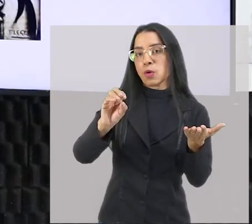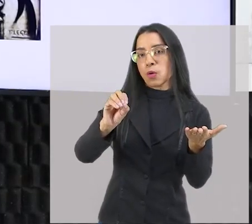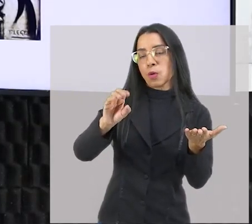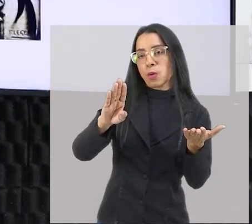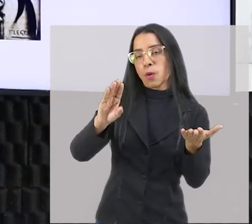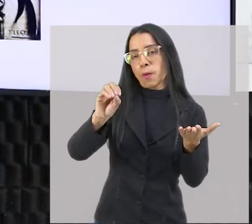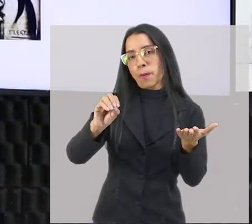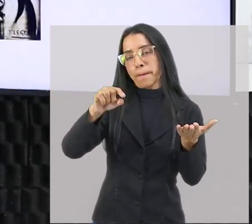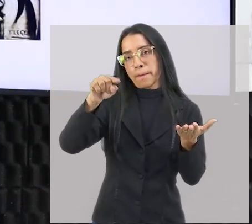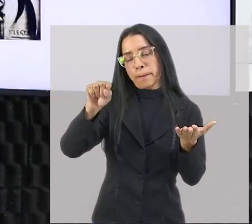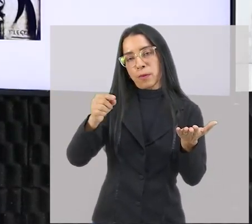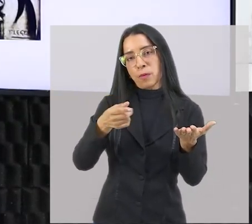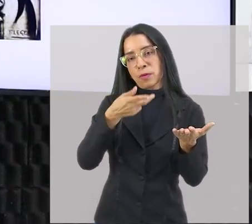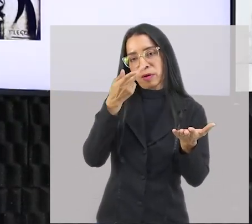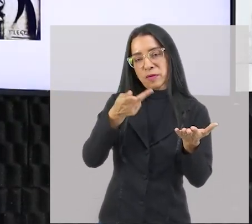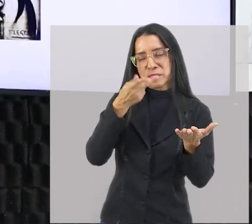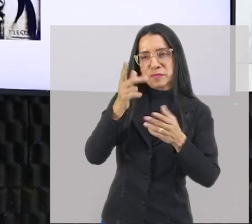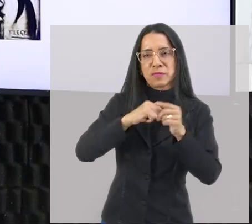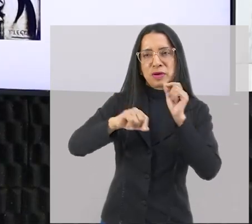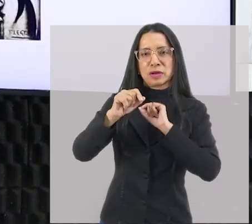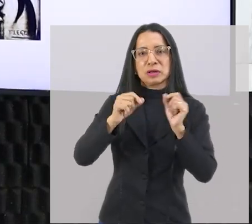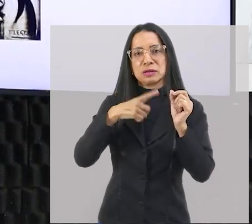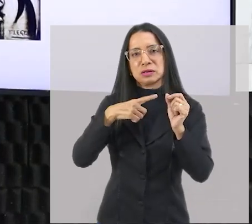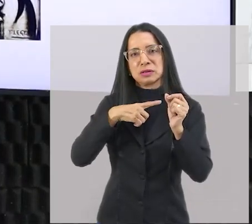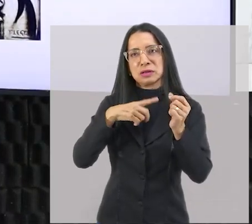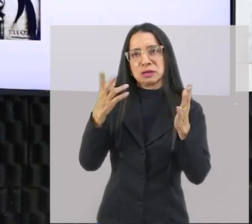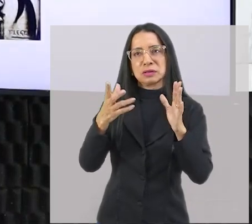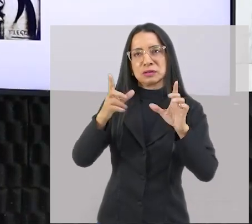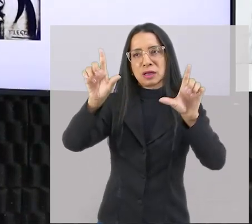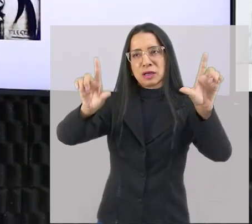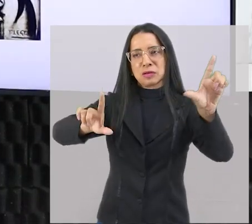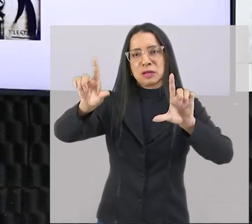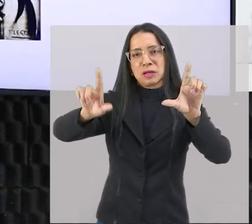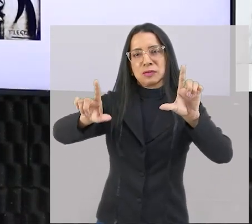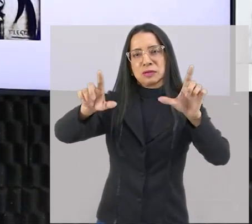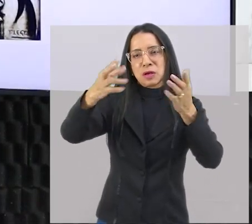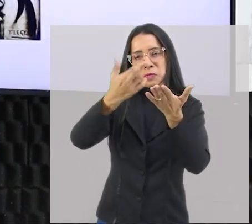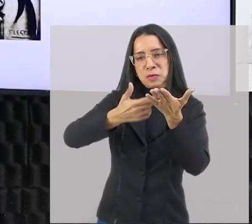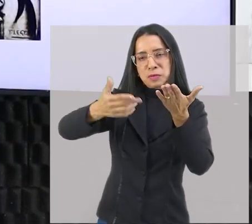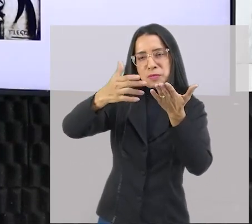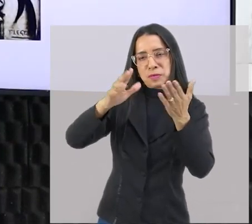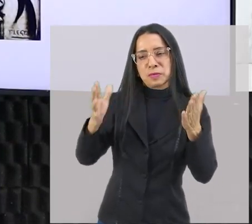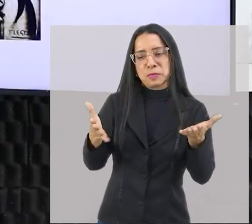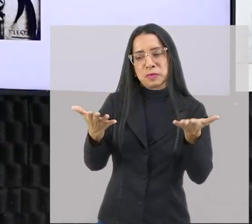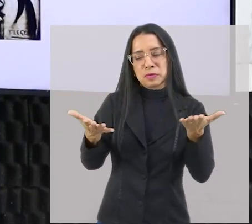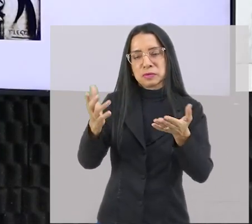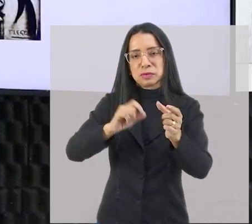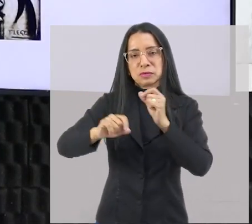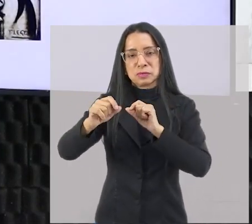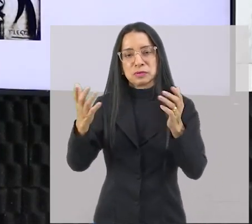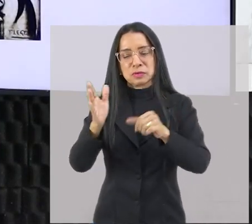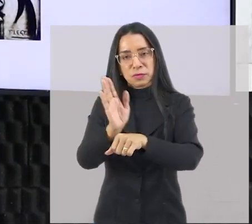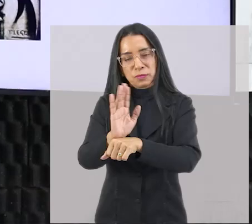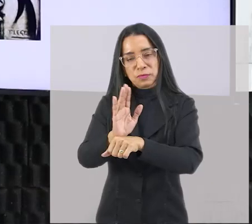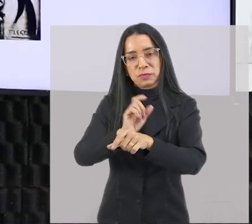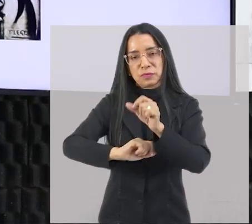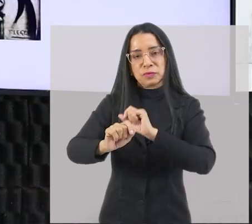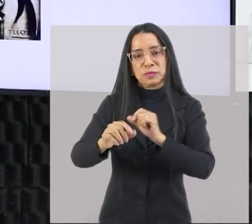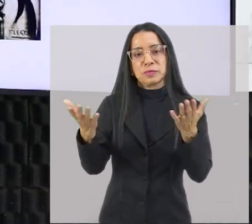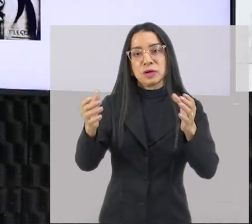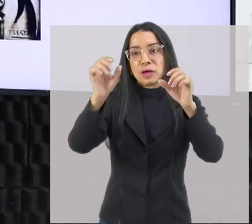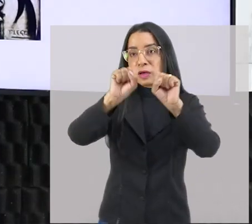ele falaria, e você tem isso em desenhos animados, animações, filmes. E aí a gente tem 2024 com inteligências artificiais